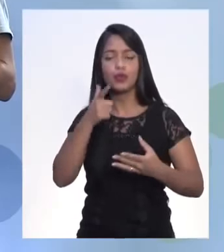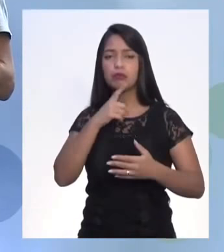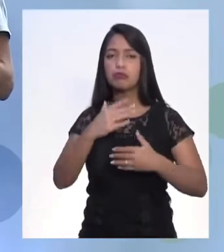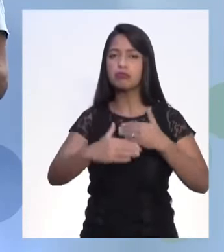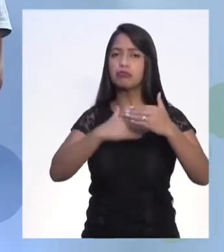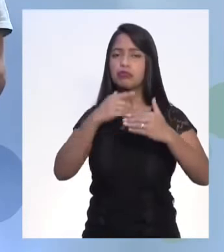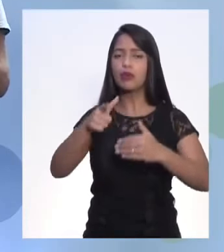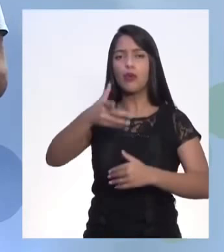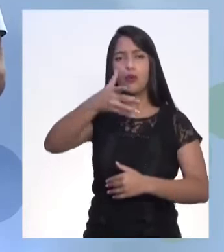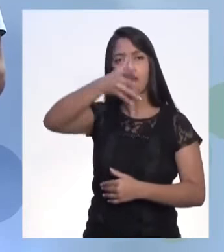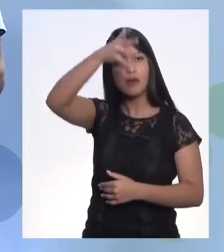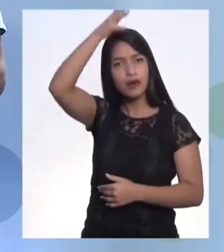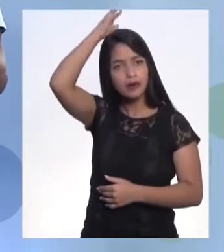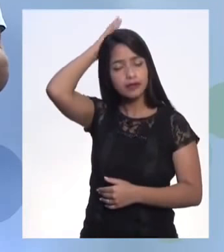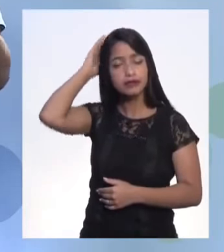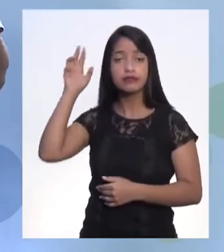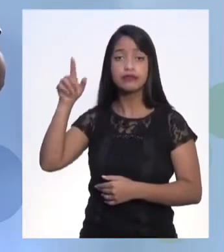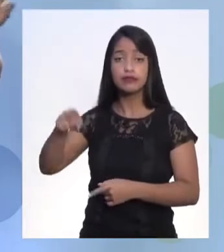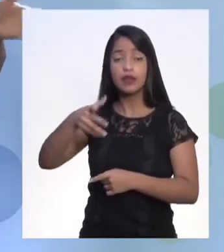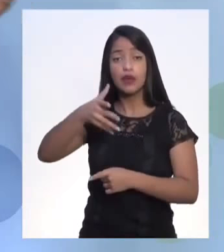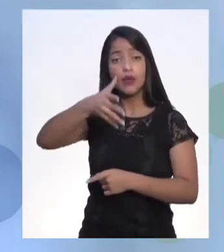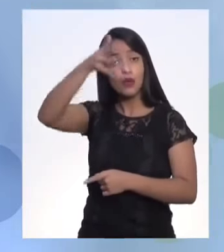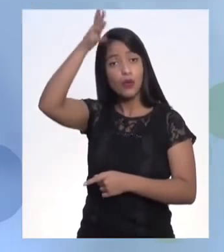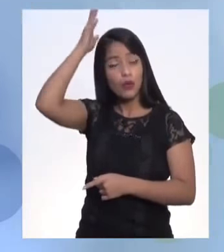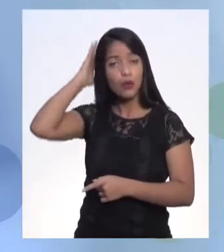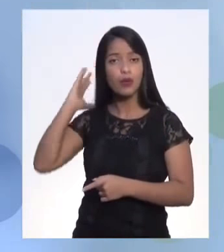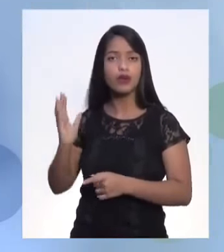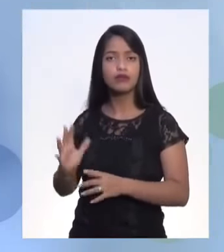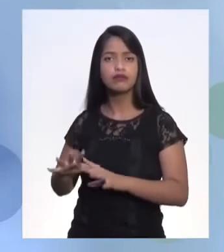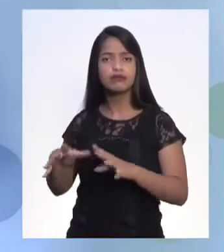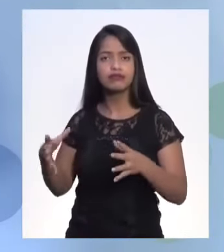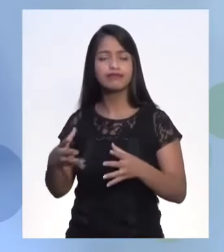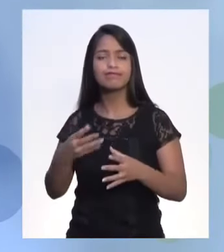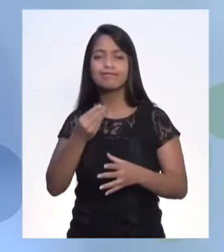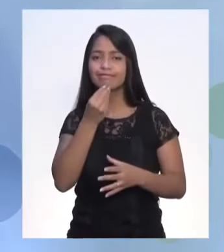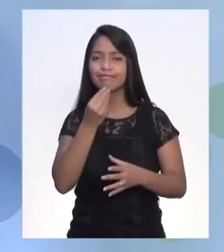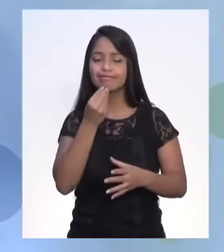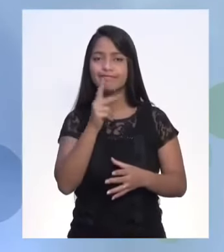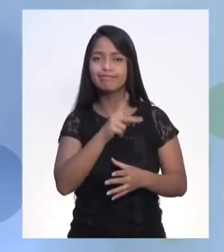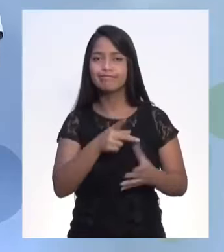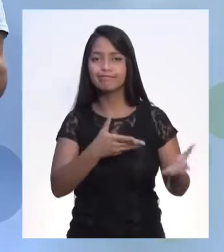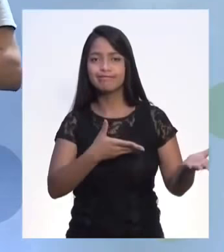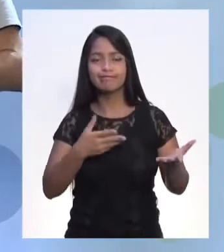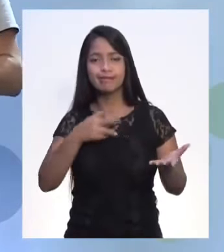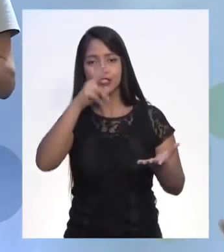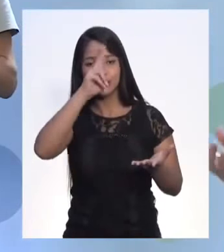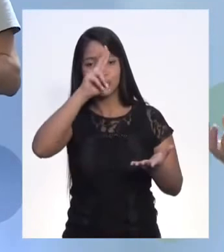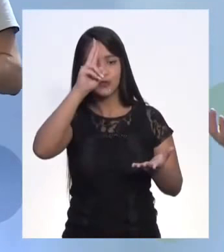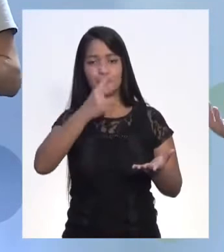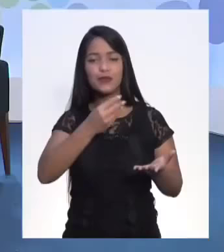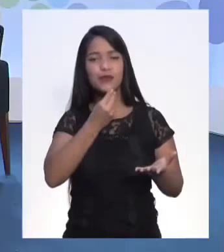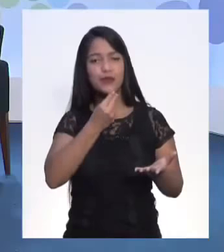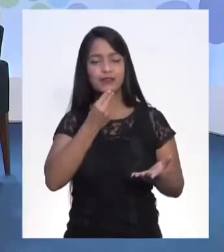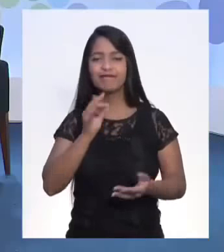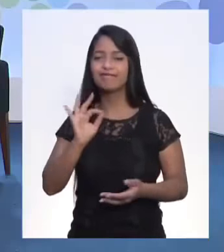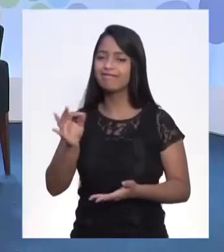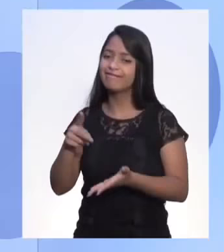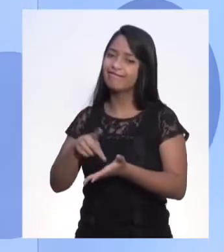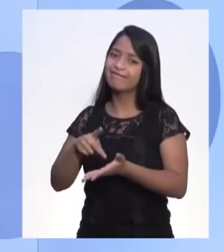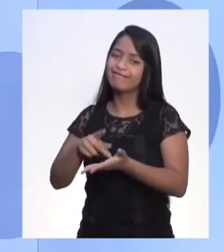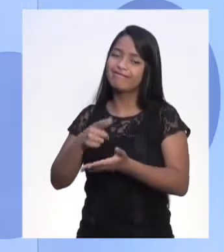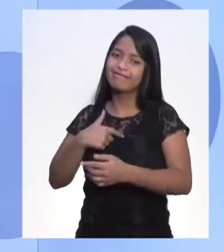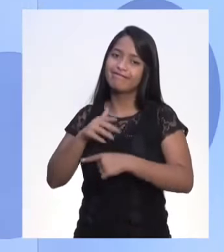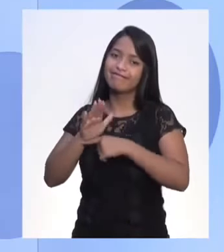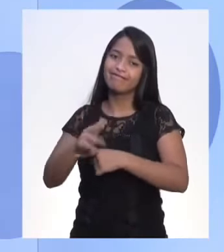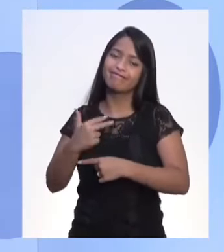os romanos foram a sociedade a abrir uma professora de história aqui ai desculpa não poder